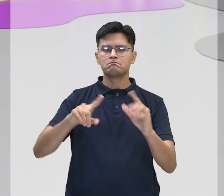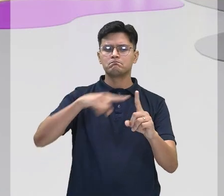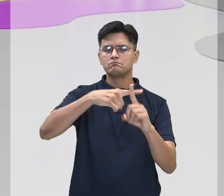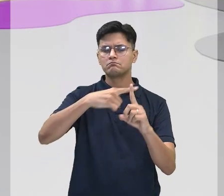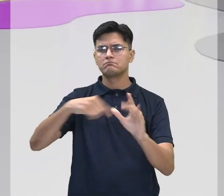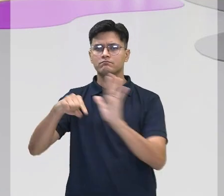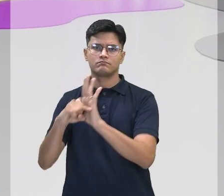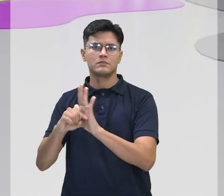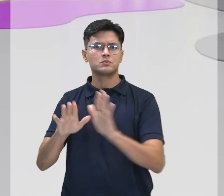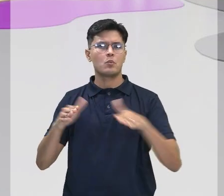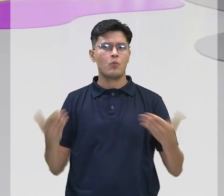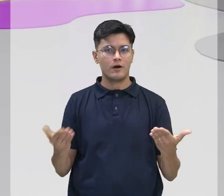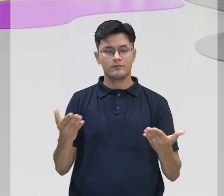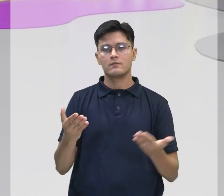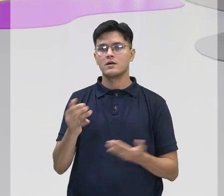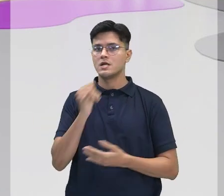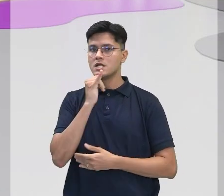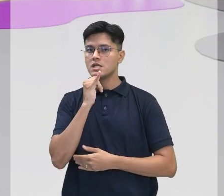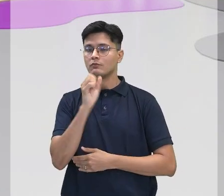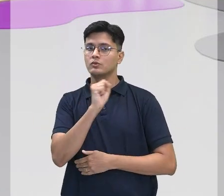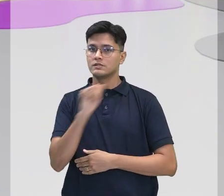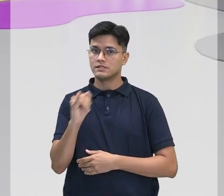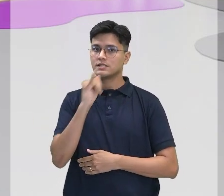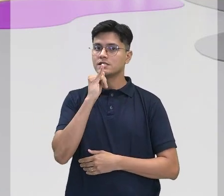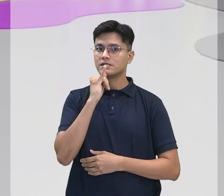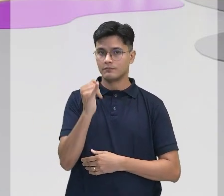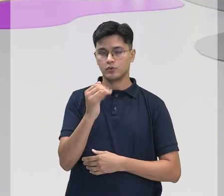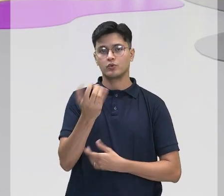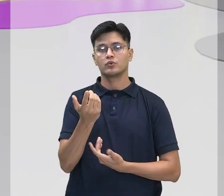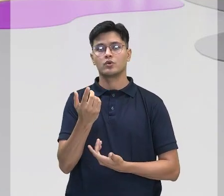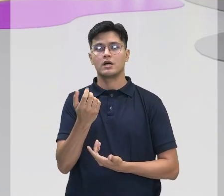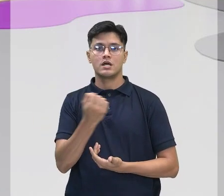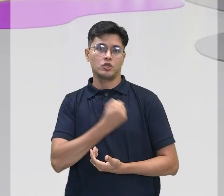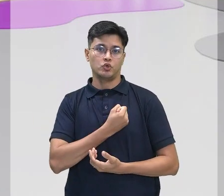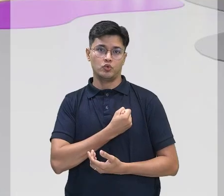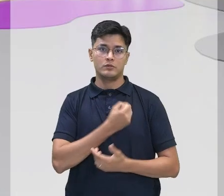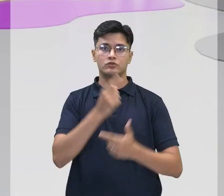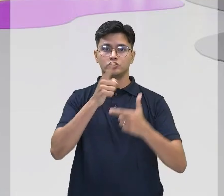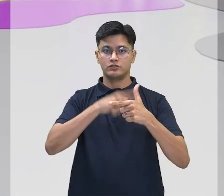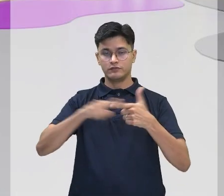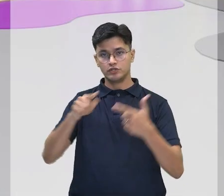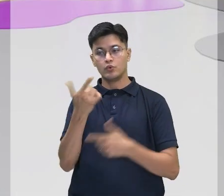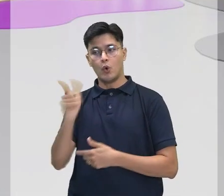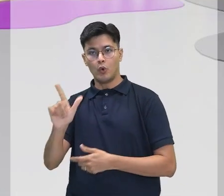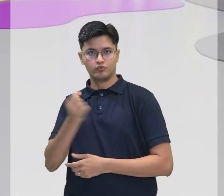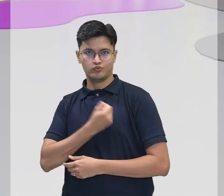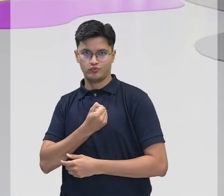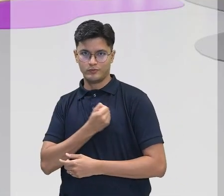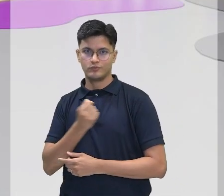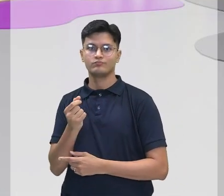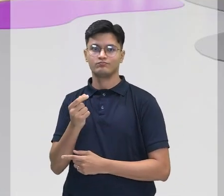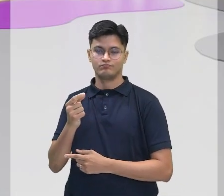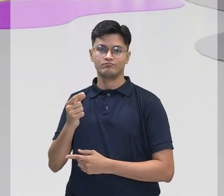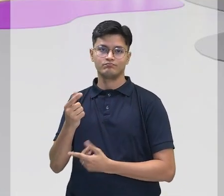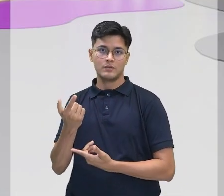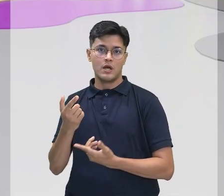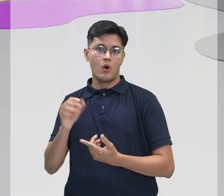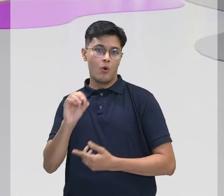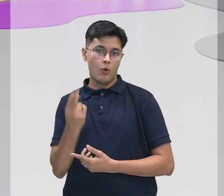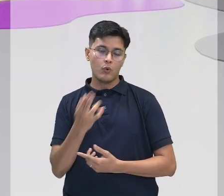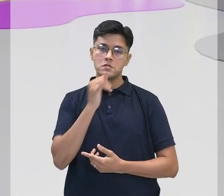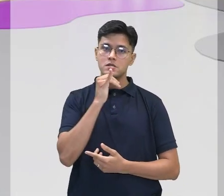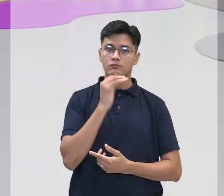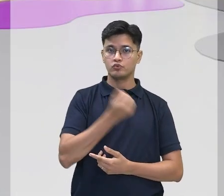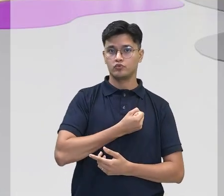números positivos ou dois números negativos, logo esse resultado será positivo. Então, já